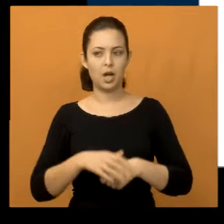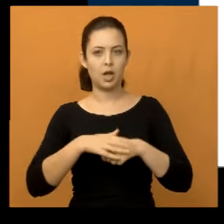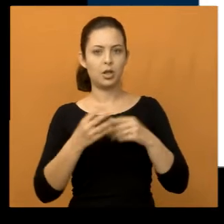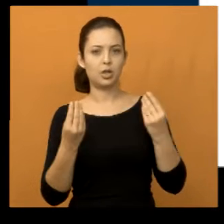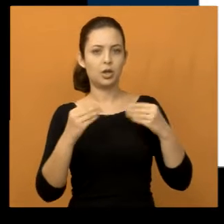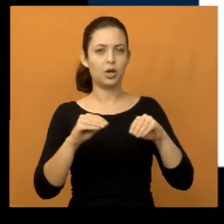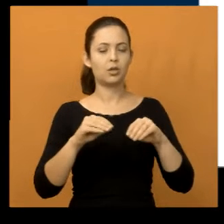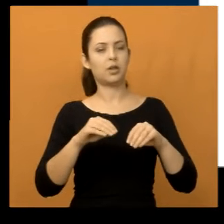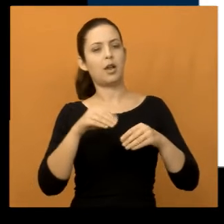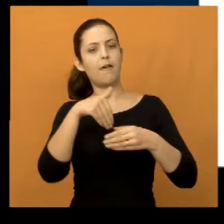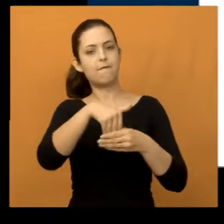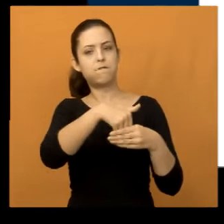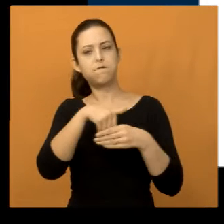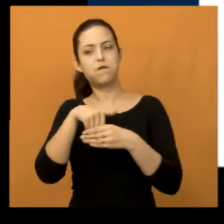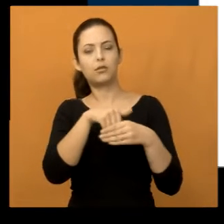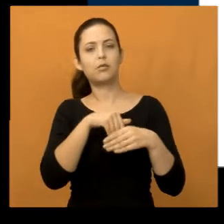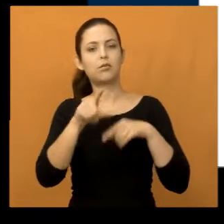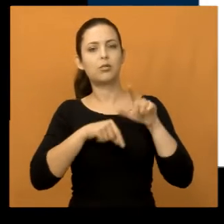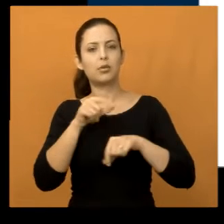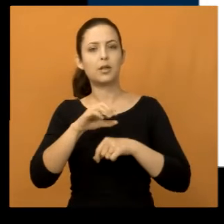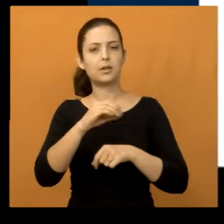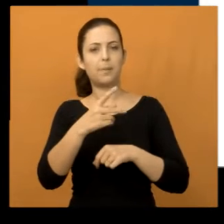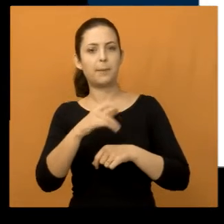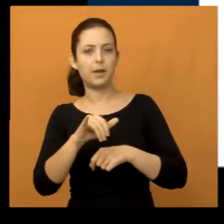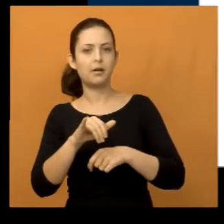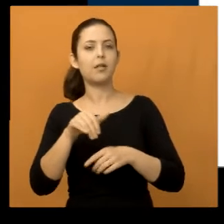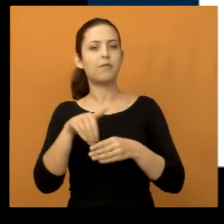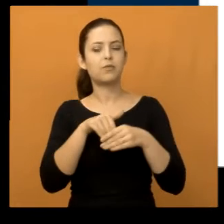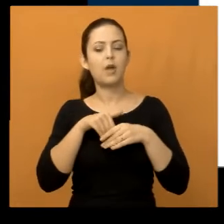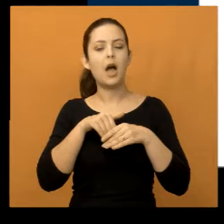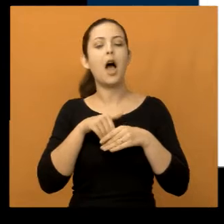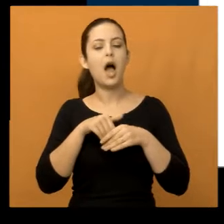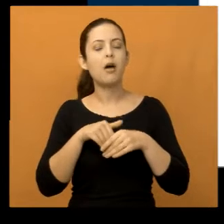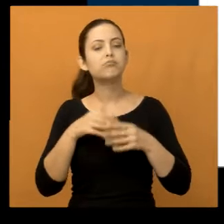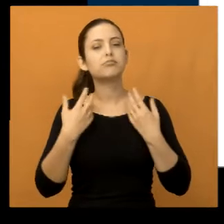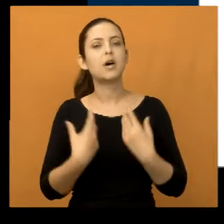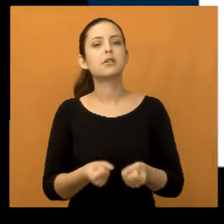colocado em votação e foi aberta a CPI dessa casa.